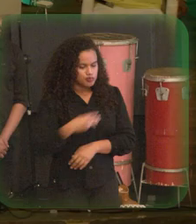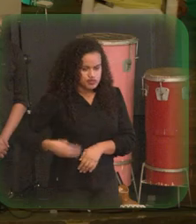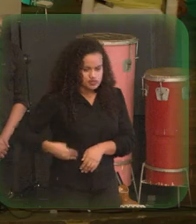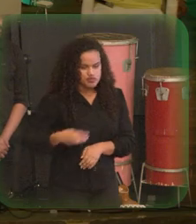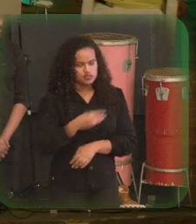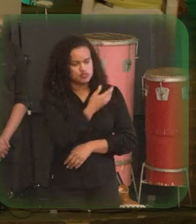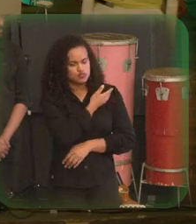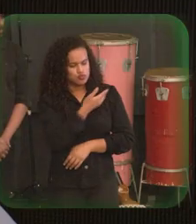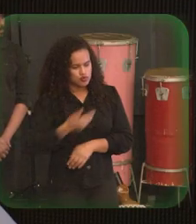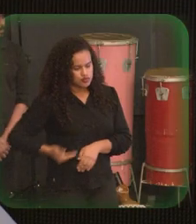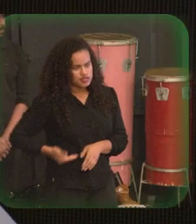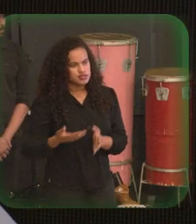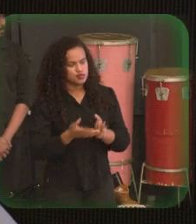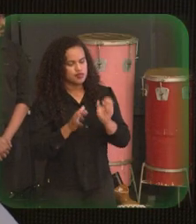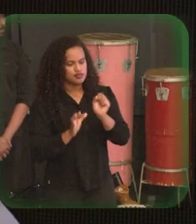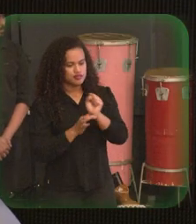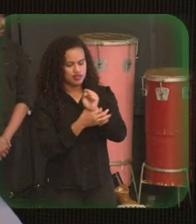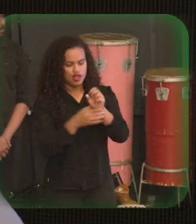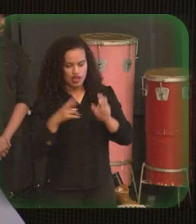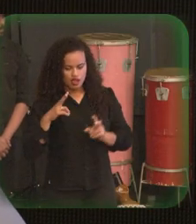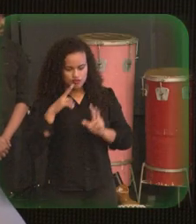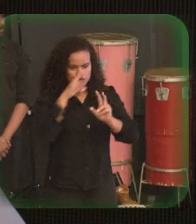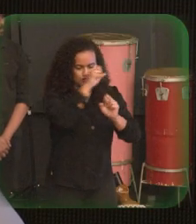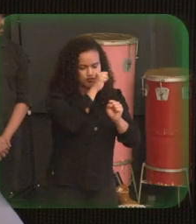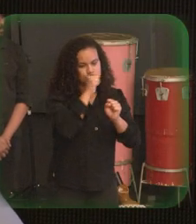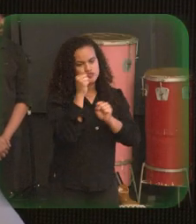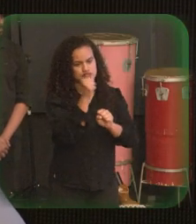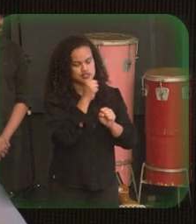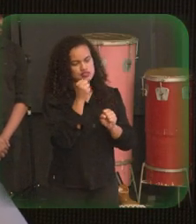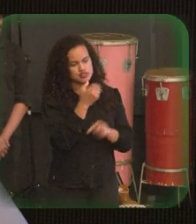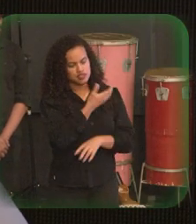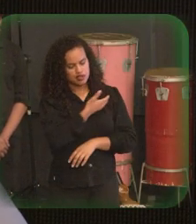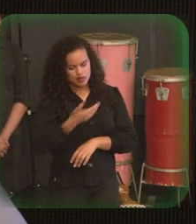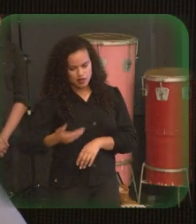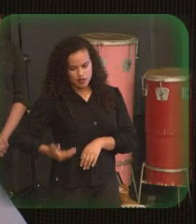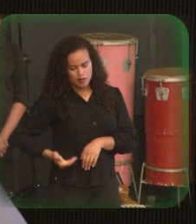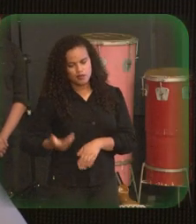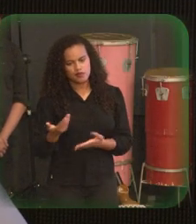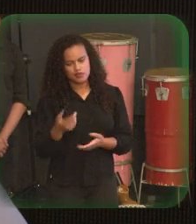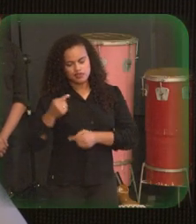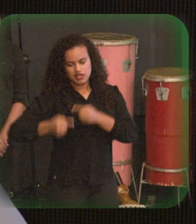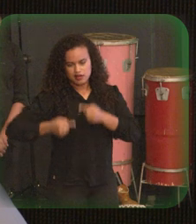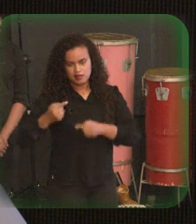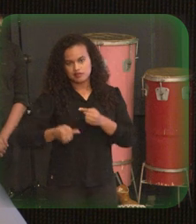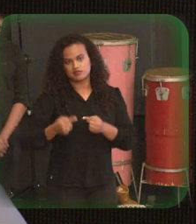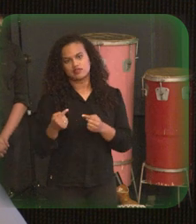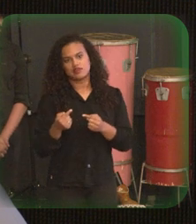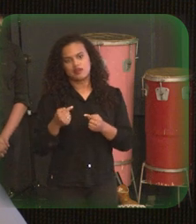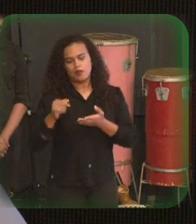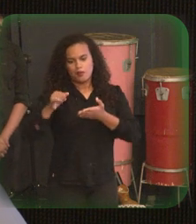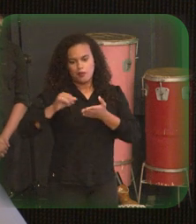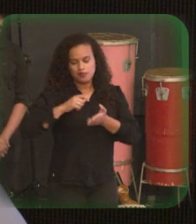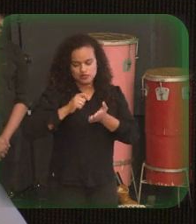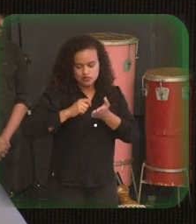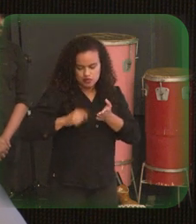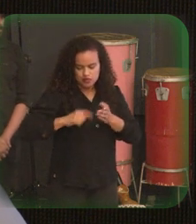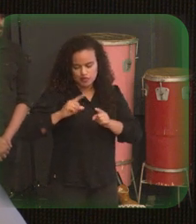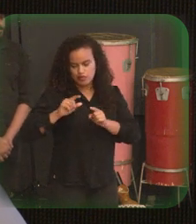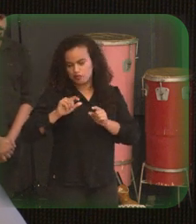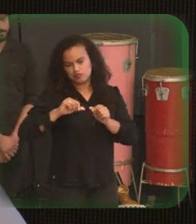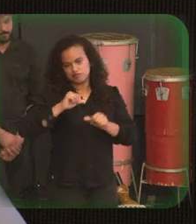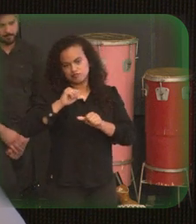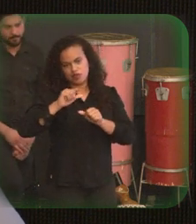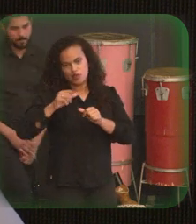dessas políticas públicas, para que a gente possa, de fato, escrever uma nova história no nosso Pernambuco.